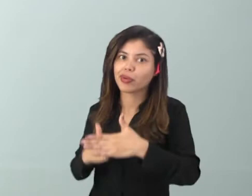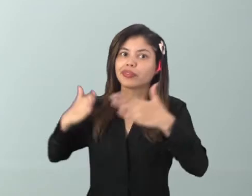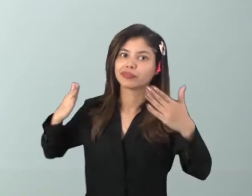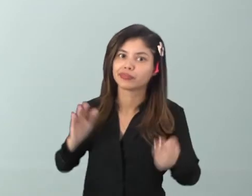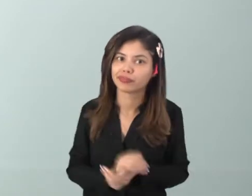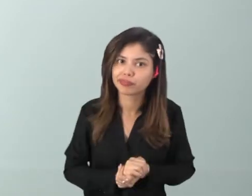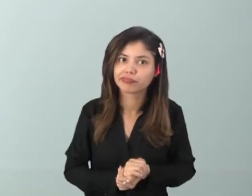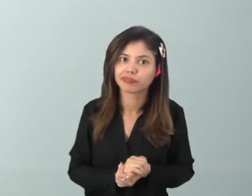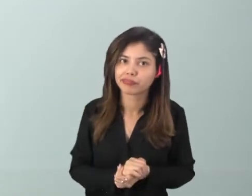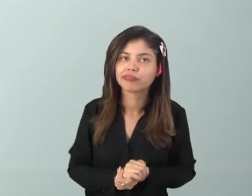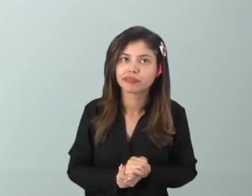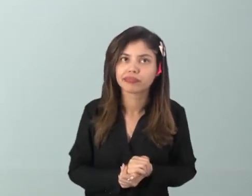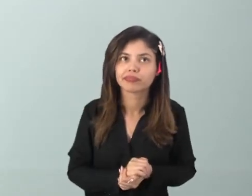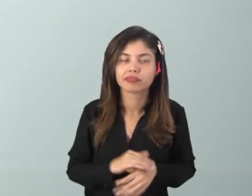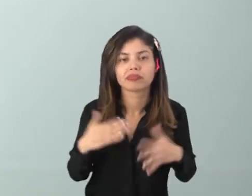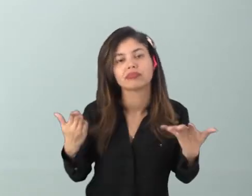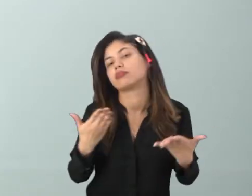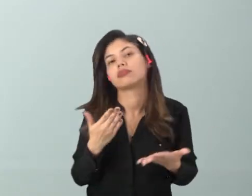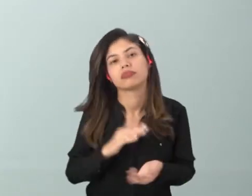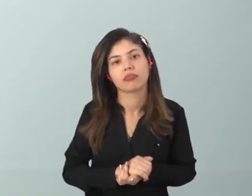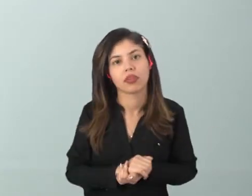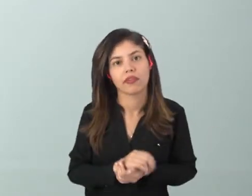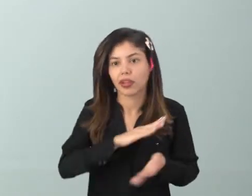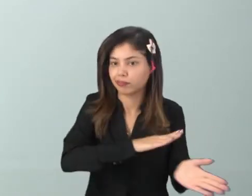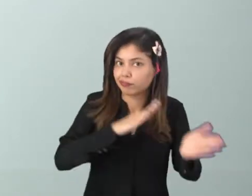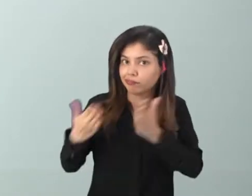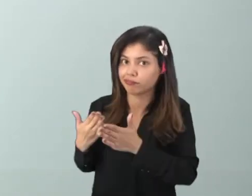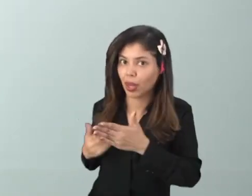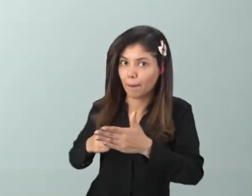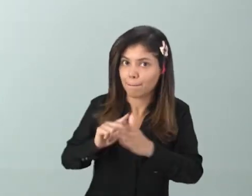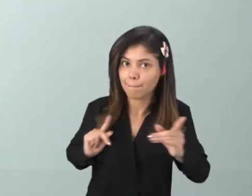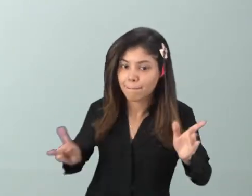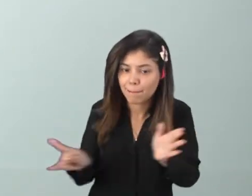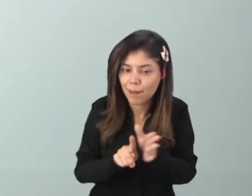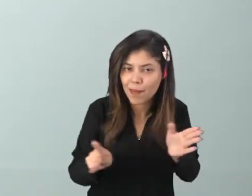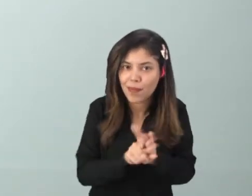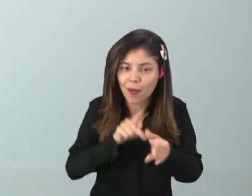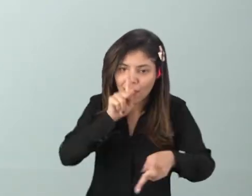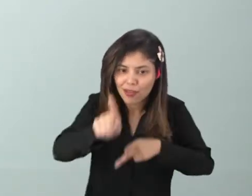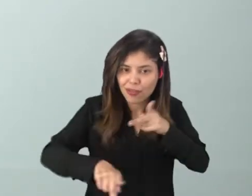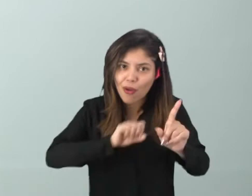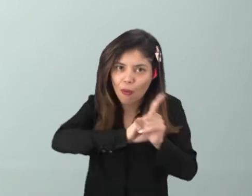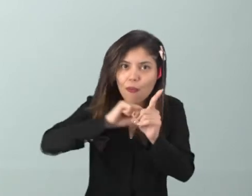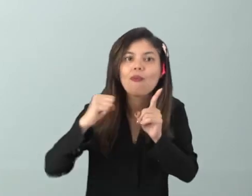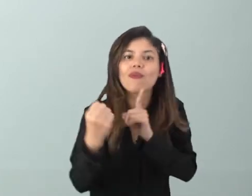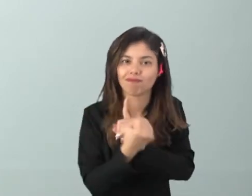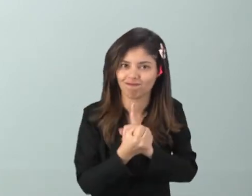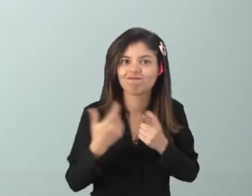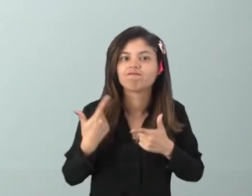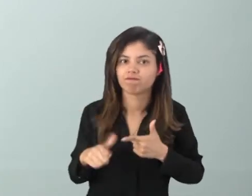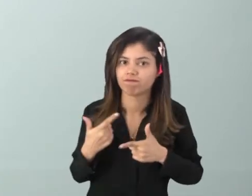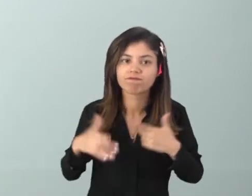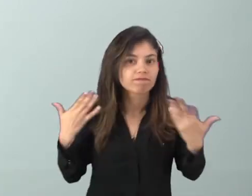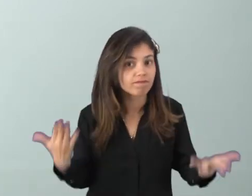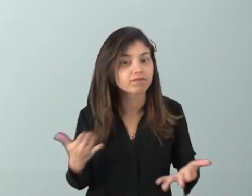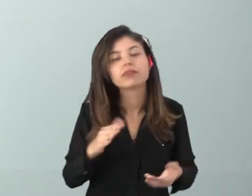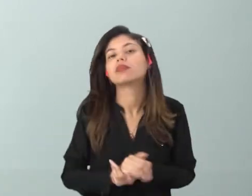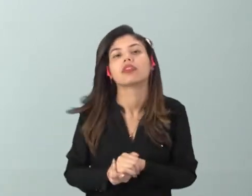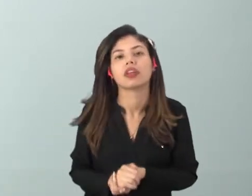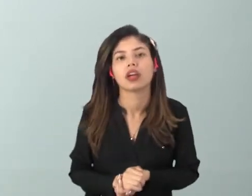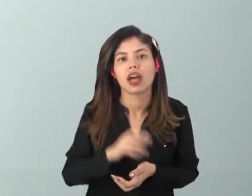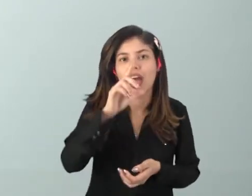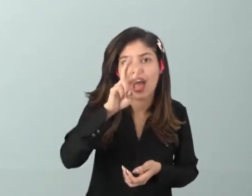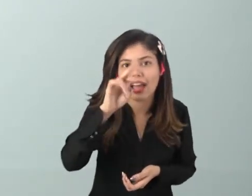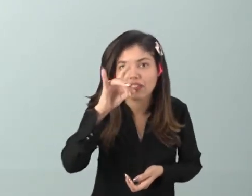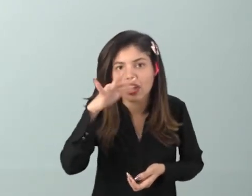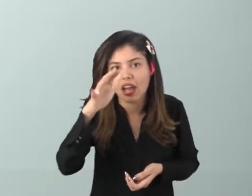de um acidente nuclear, né? Esses impactos vão agir diretamente sobre a população, que pode ser ali prejudicada, né? Estar sob efeito de